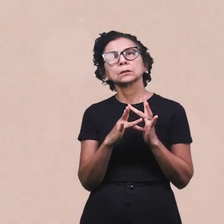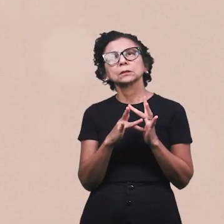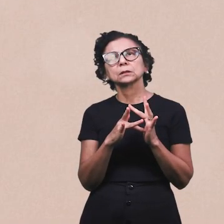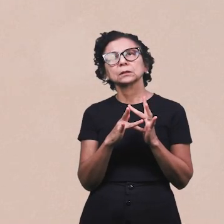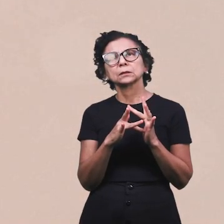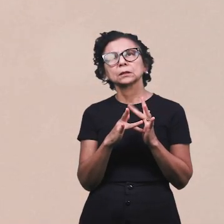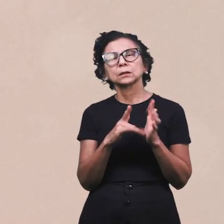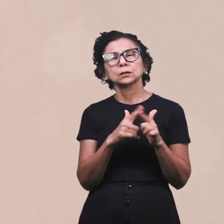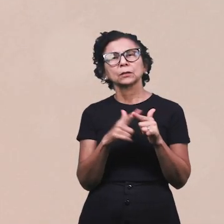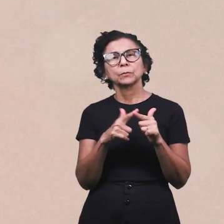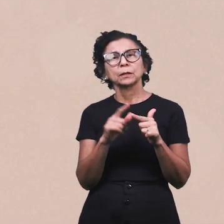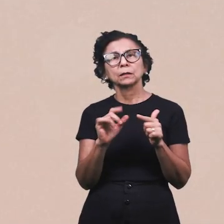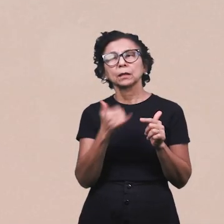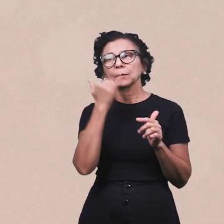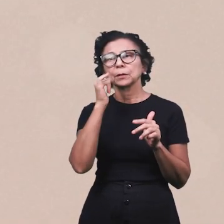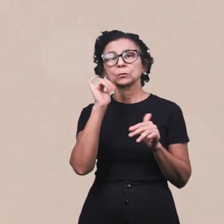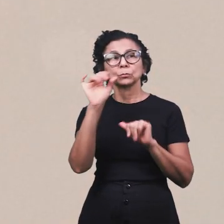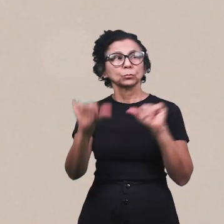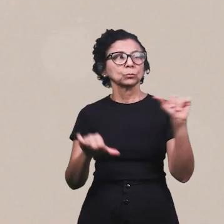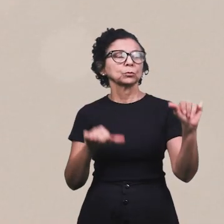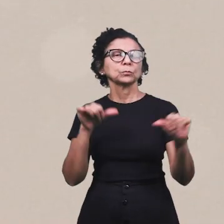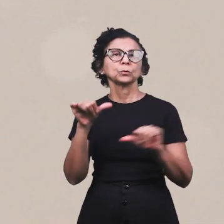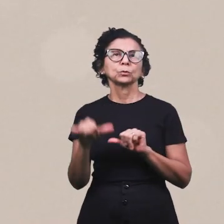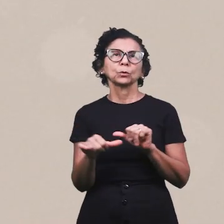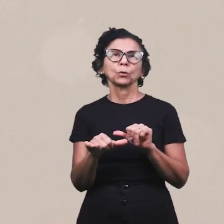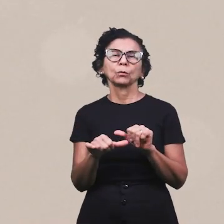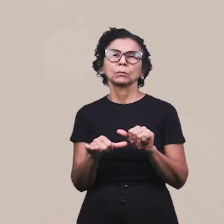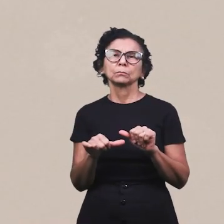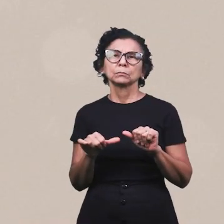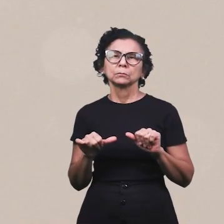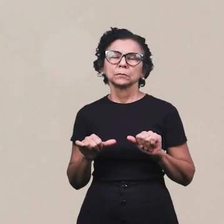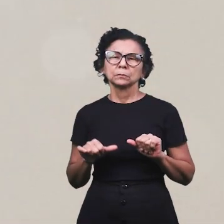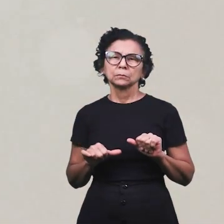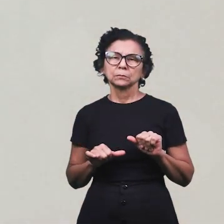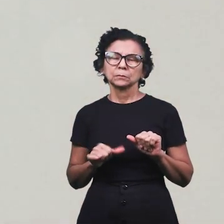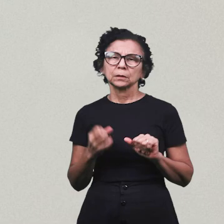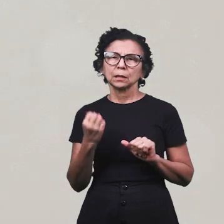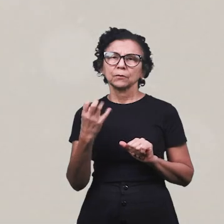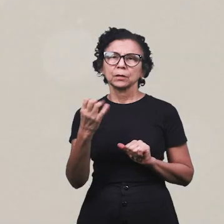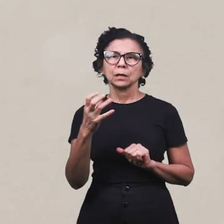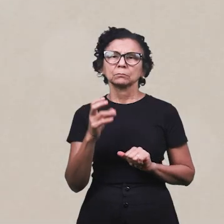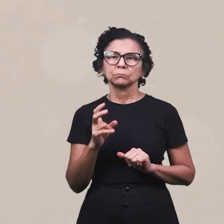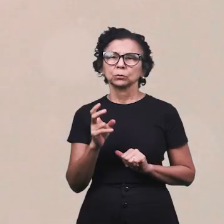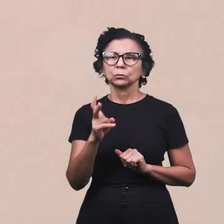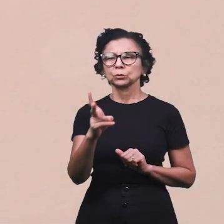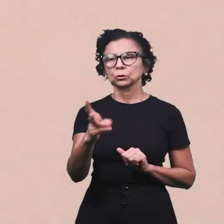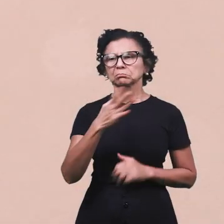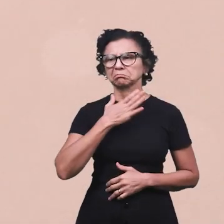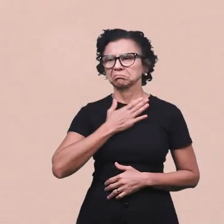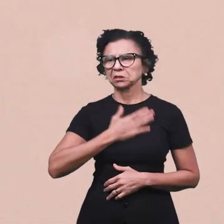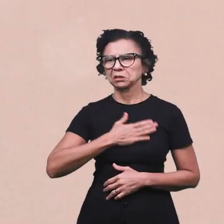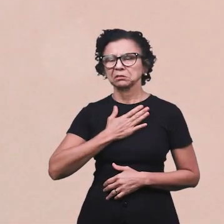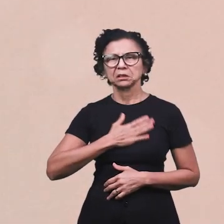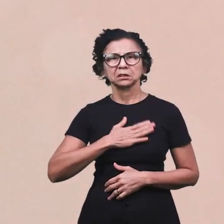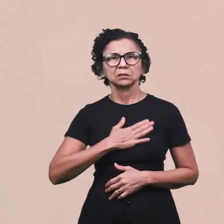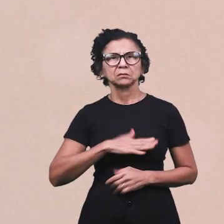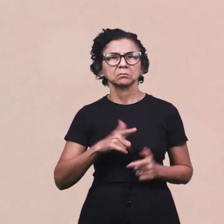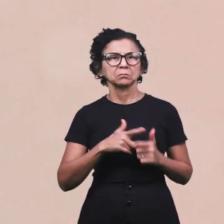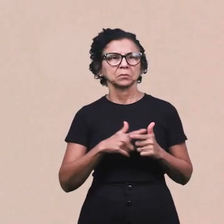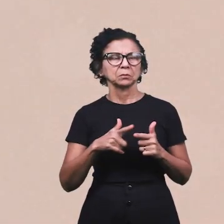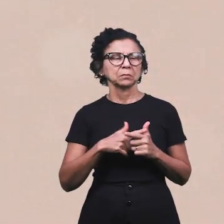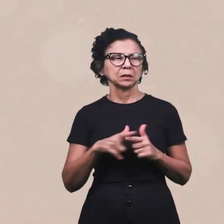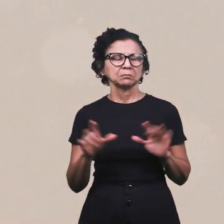tornou favorável. E nós continuamos a viagem tranquilos, sem nenhum problema, e chegamos